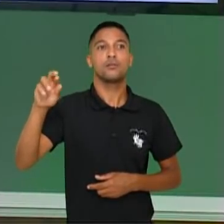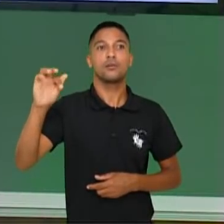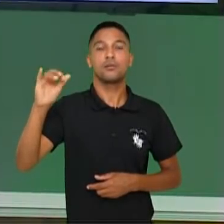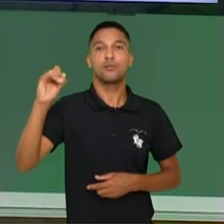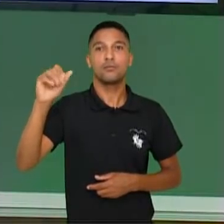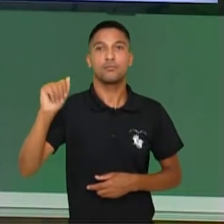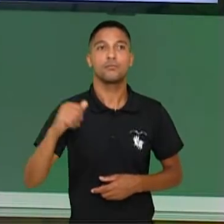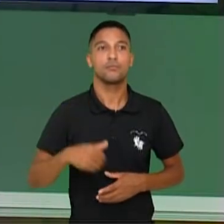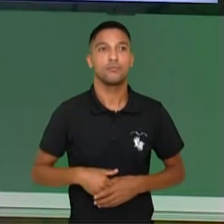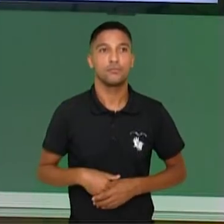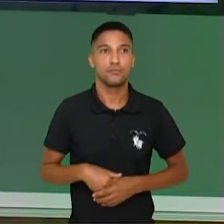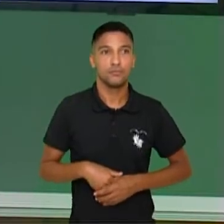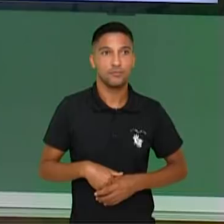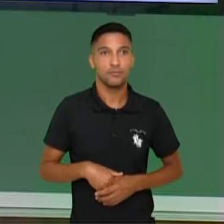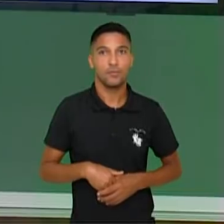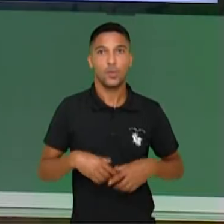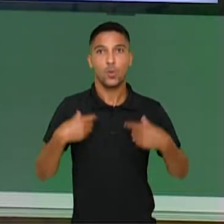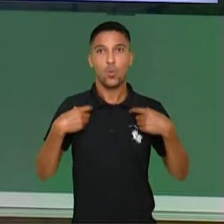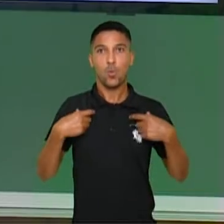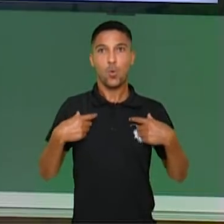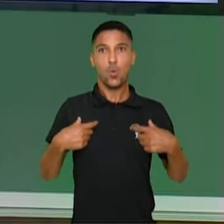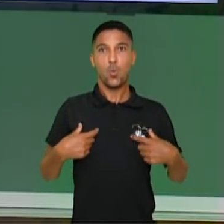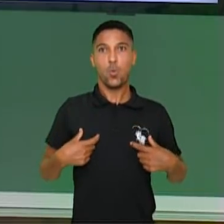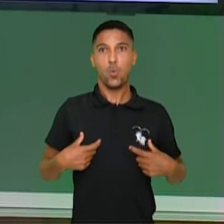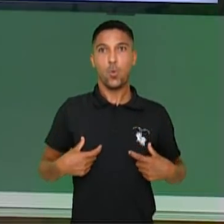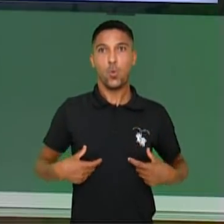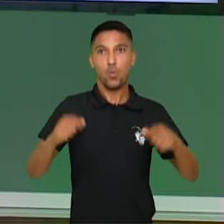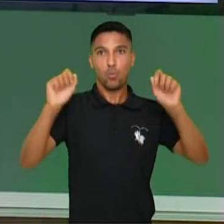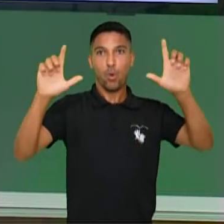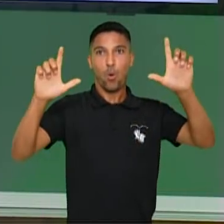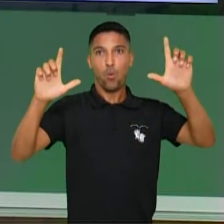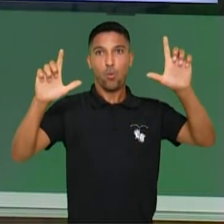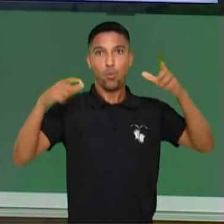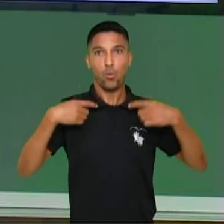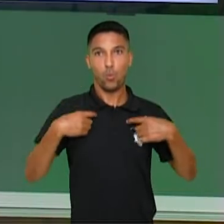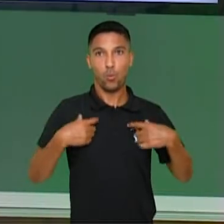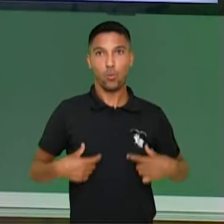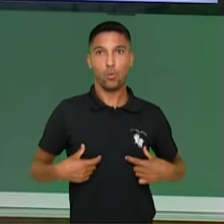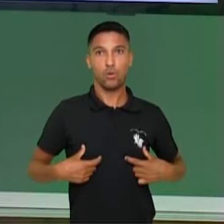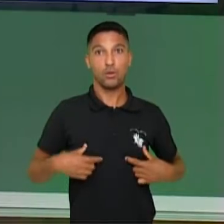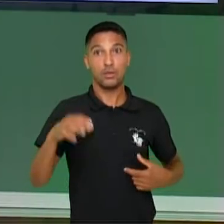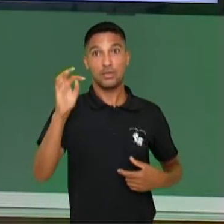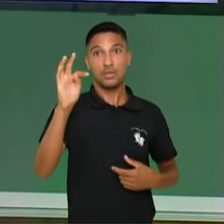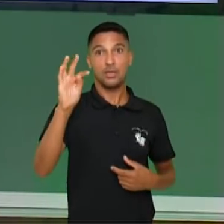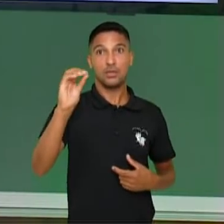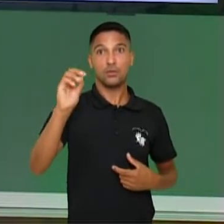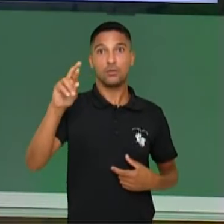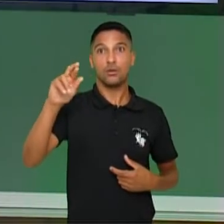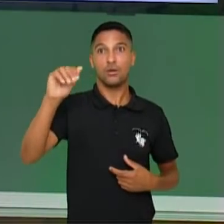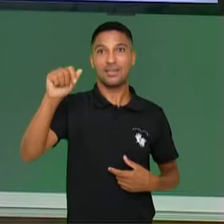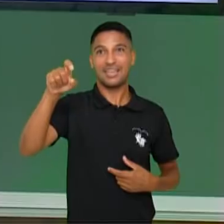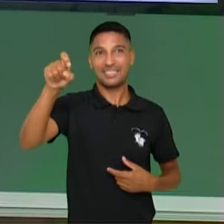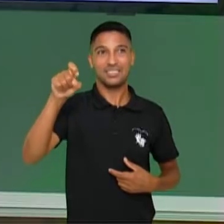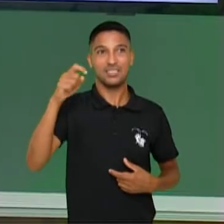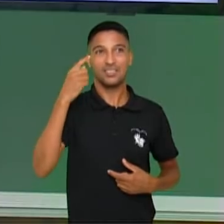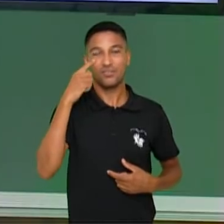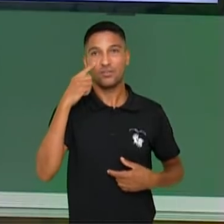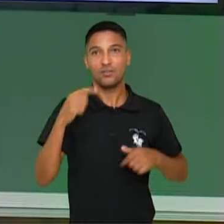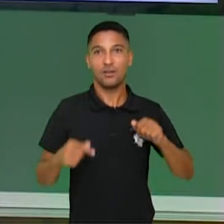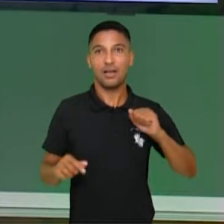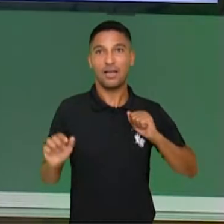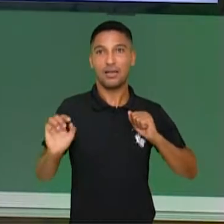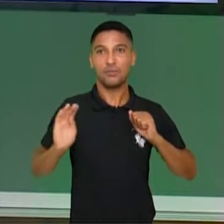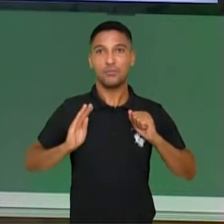eu indiquei nessa radiografia do tórax duas regiões, A e B. Ele